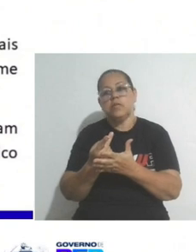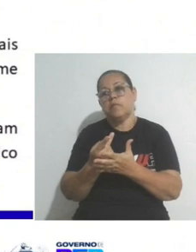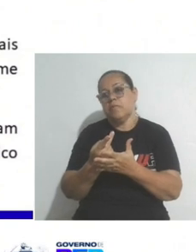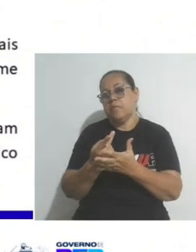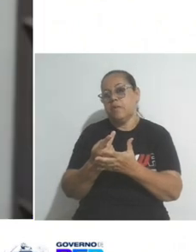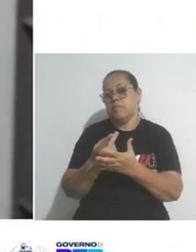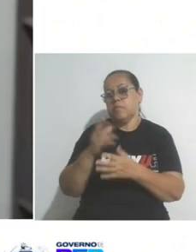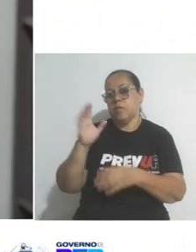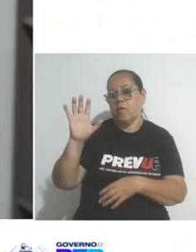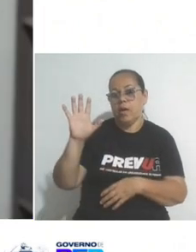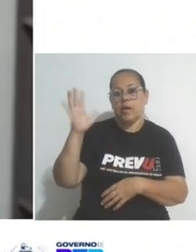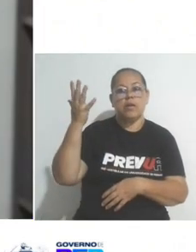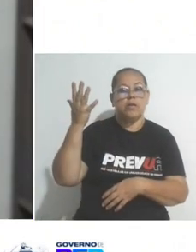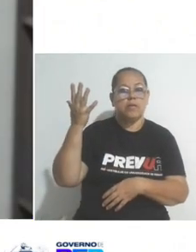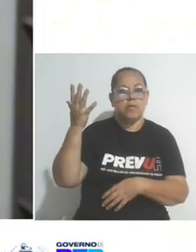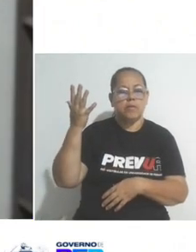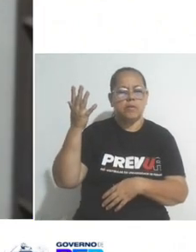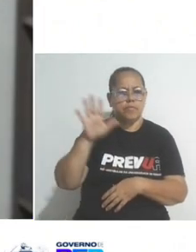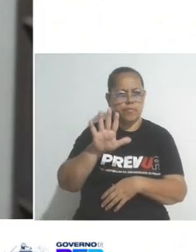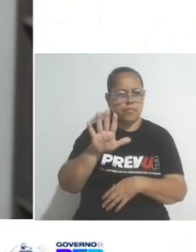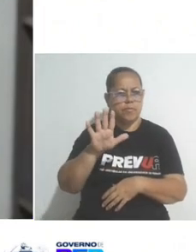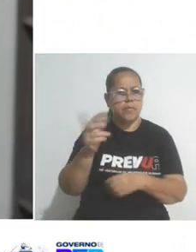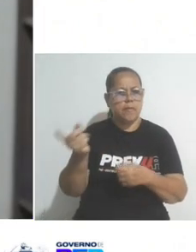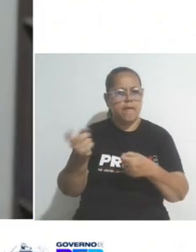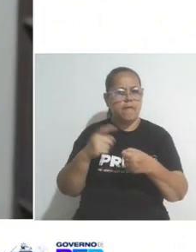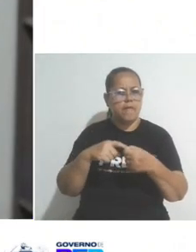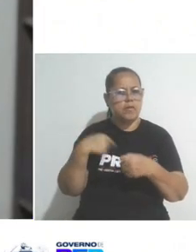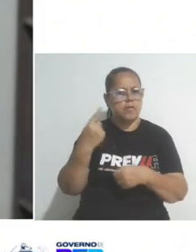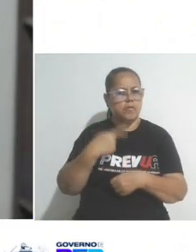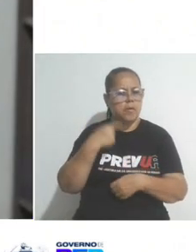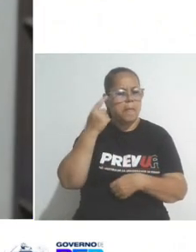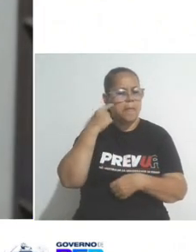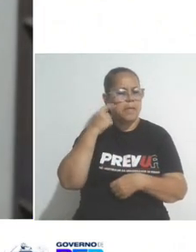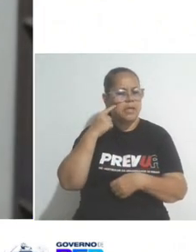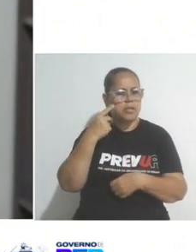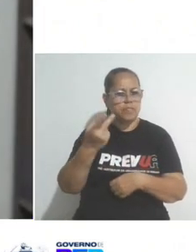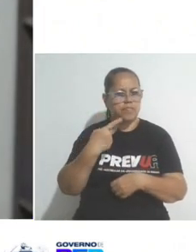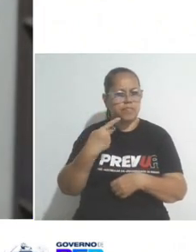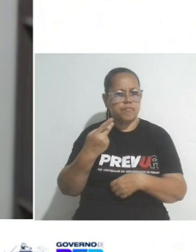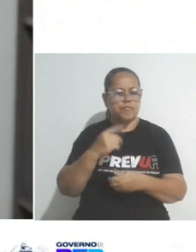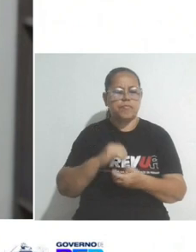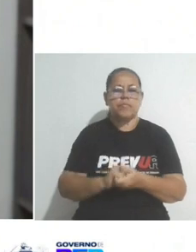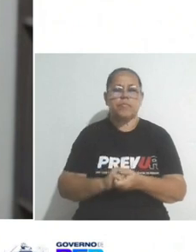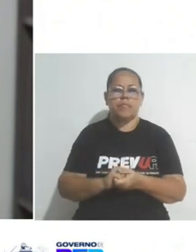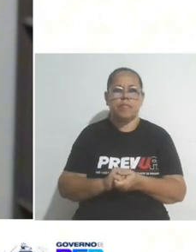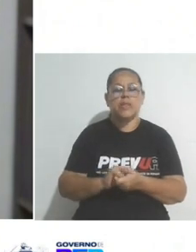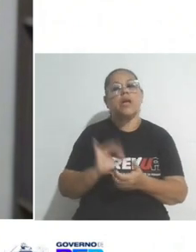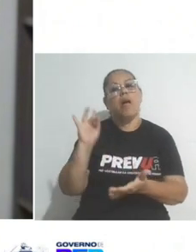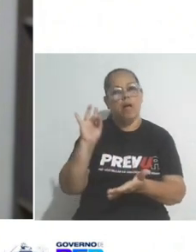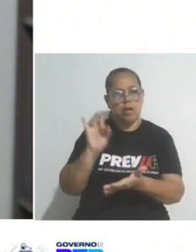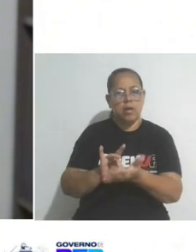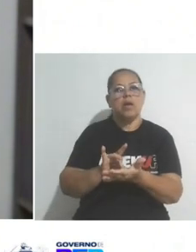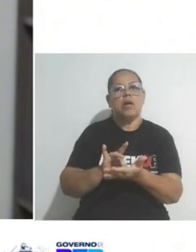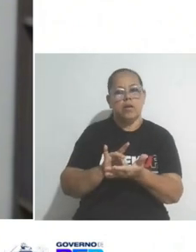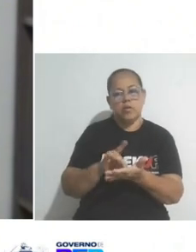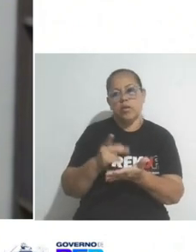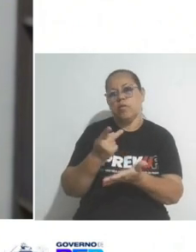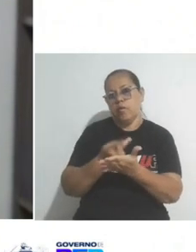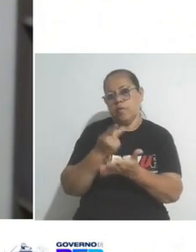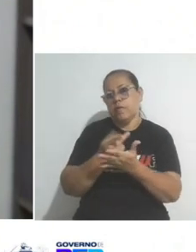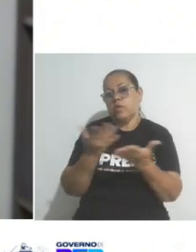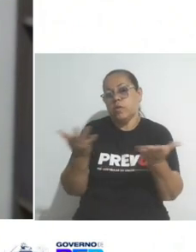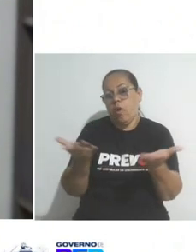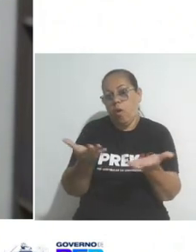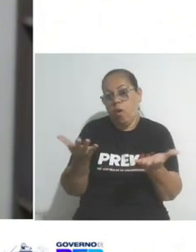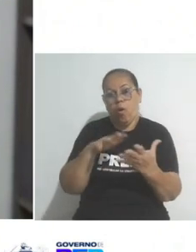locais de origem aqui eu peço que você volte um pouquinho para a gente pensar juntos veja é real o fato de que hoje no